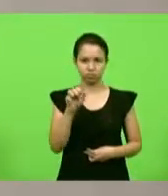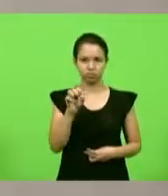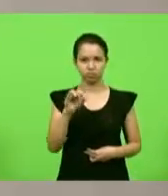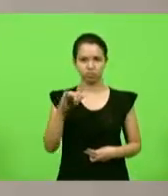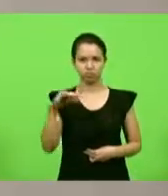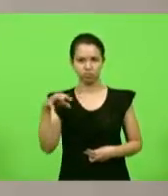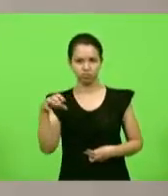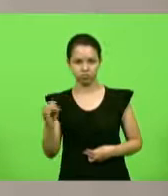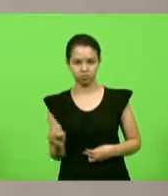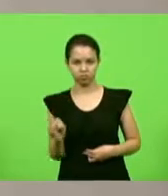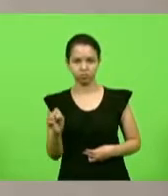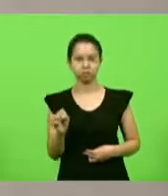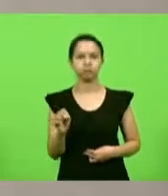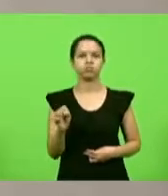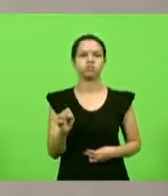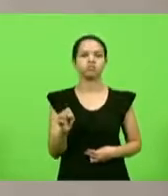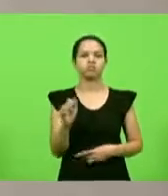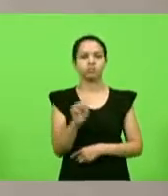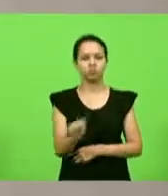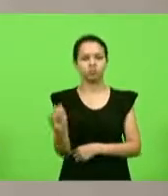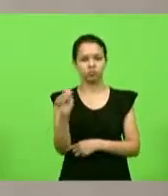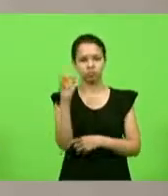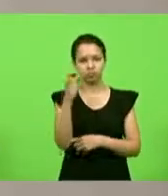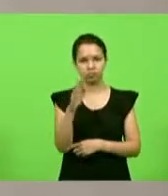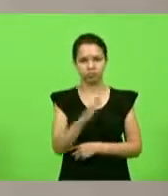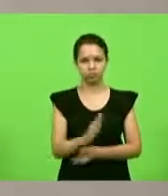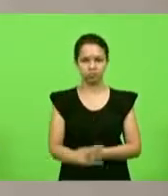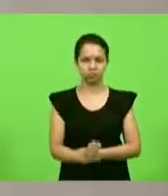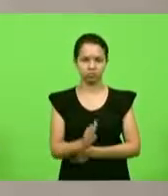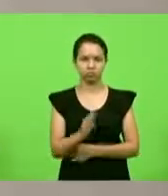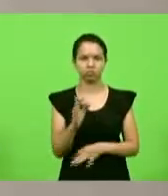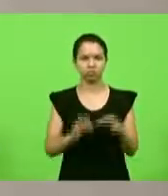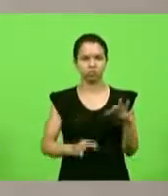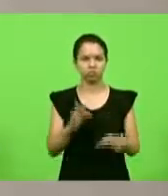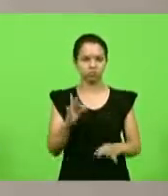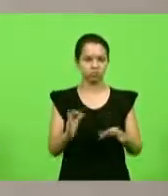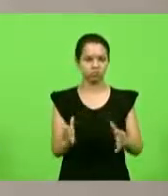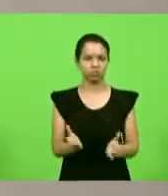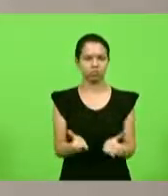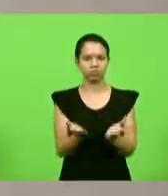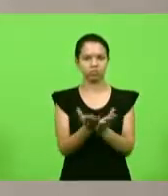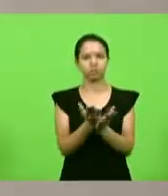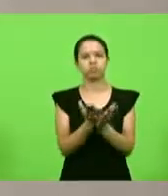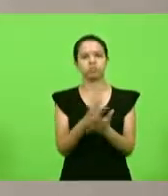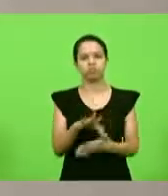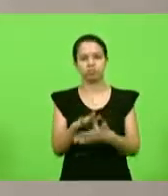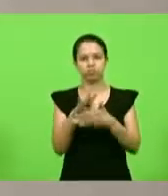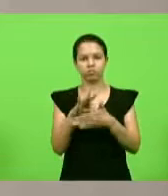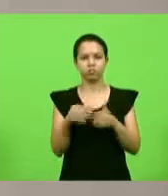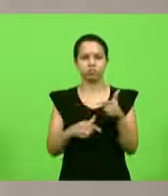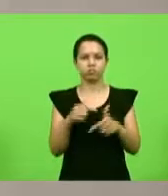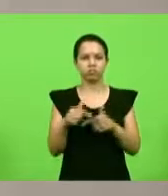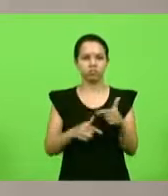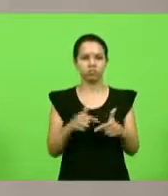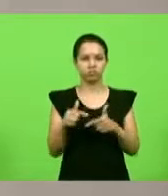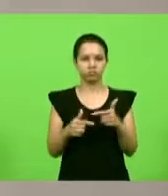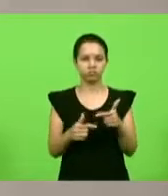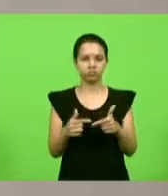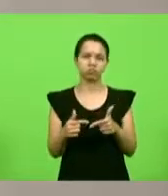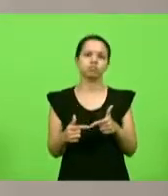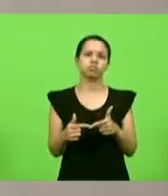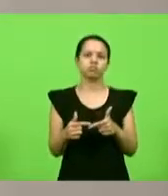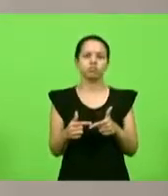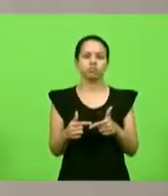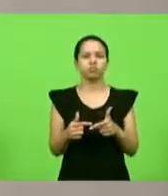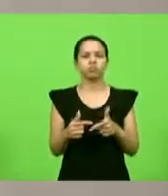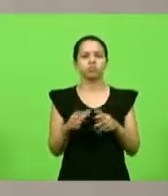feita pela Associação Nacional de Juristas Evangélicos, liberando o funcionamento presencial de cultos e templos religiosos em todo o